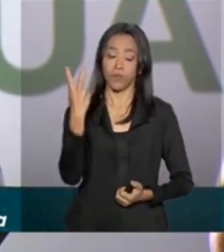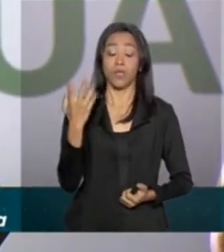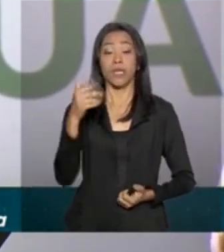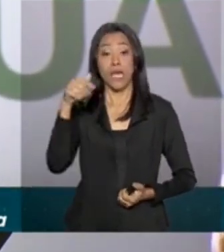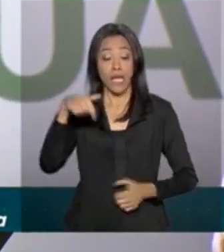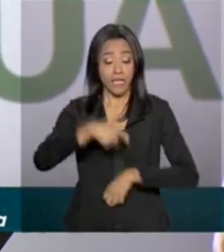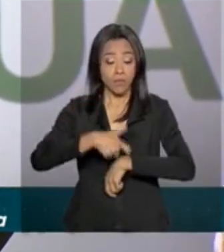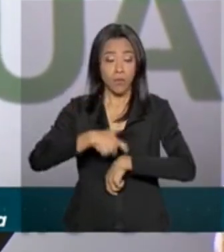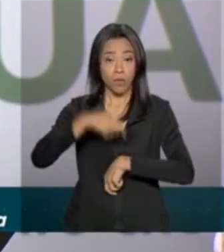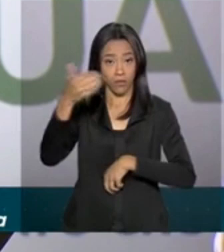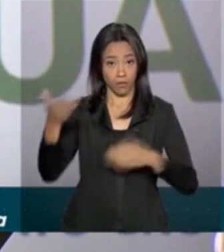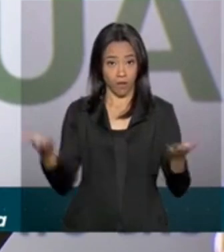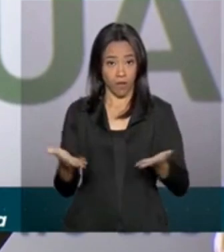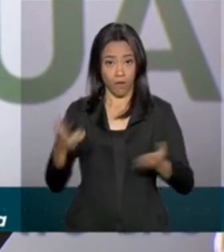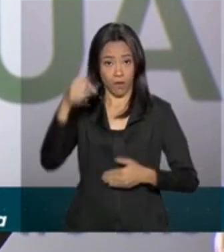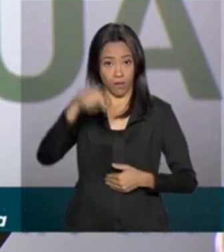revitalização